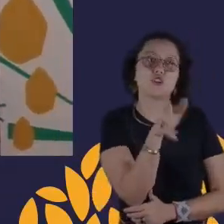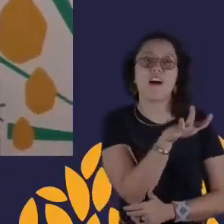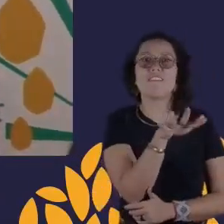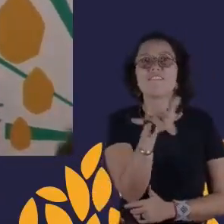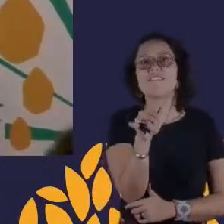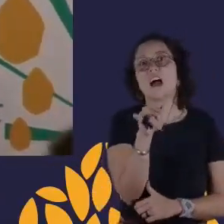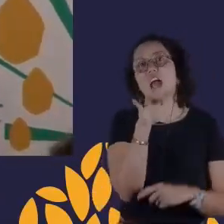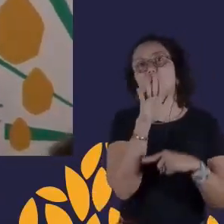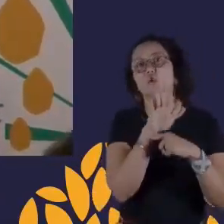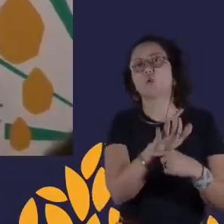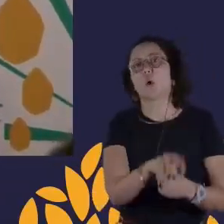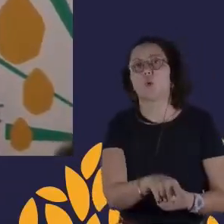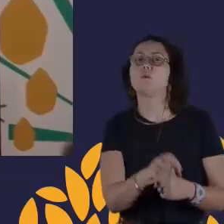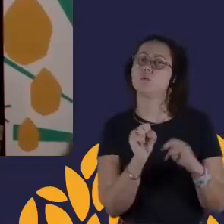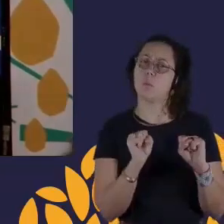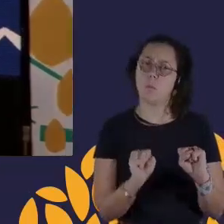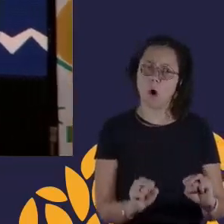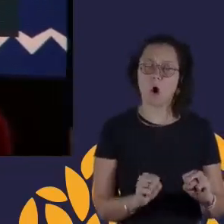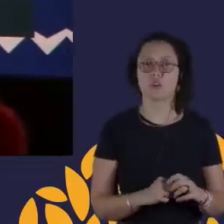isso? Pode.